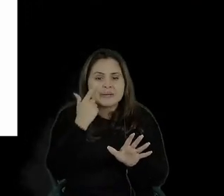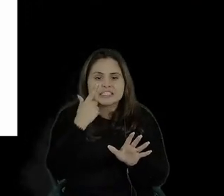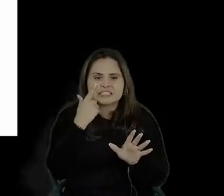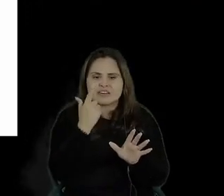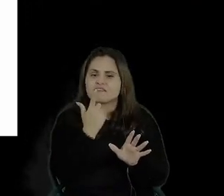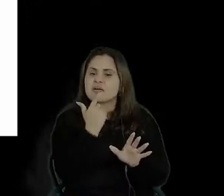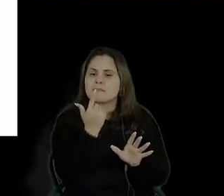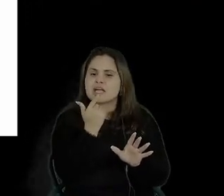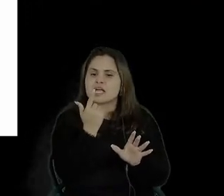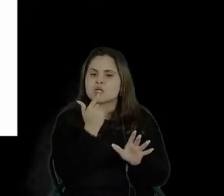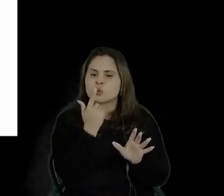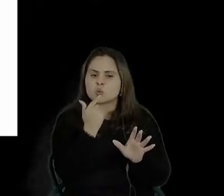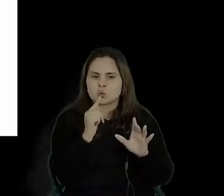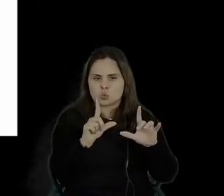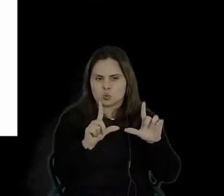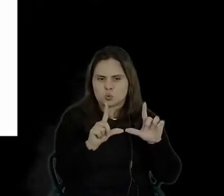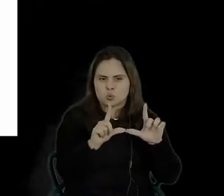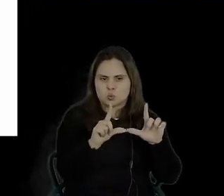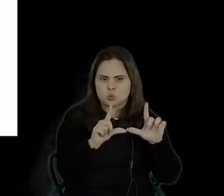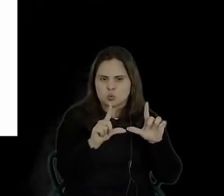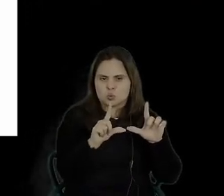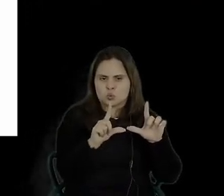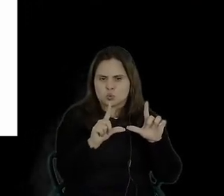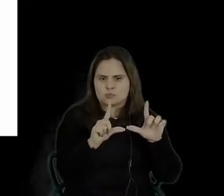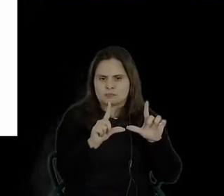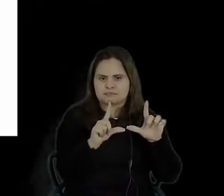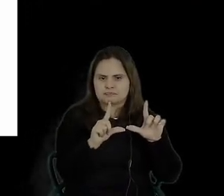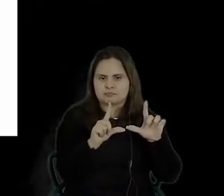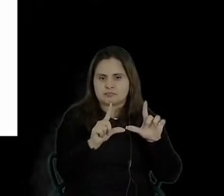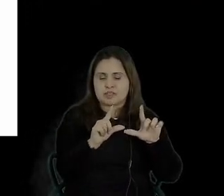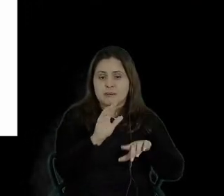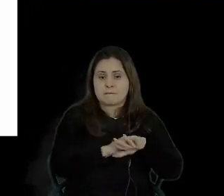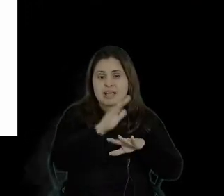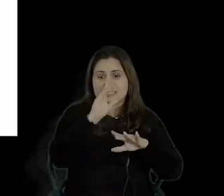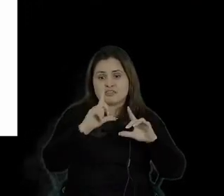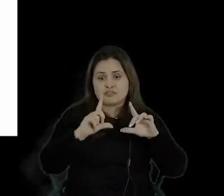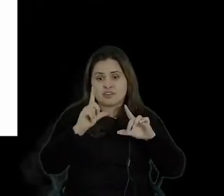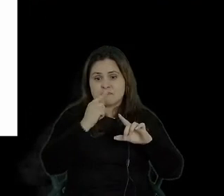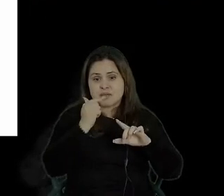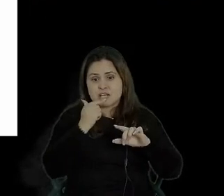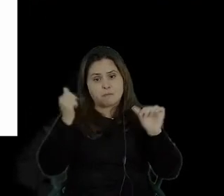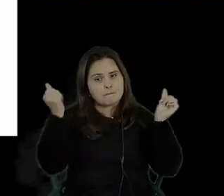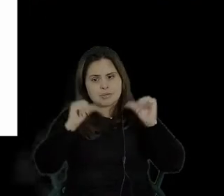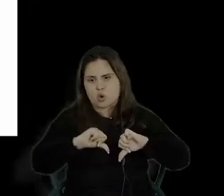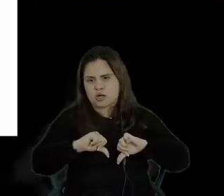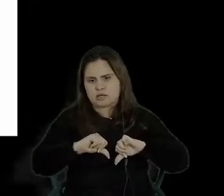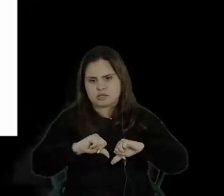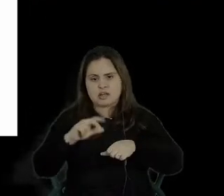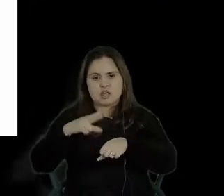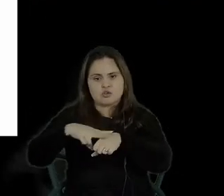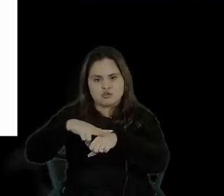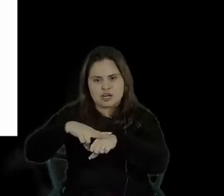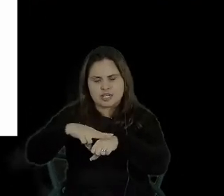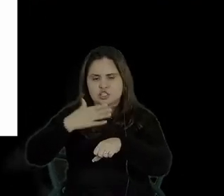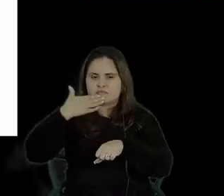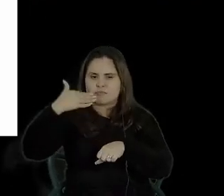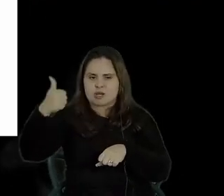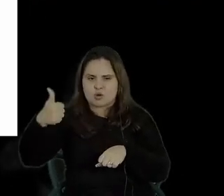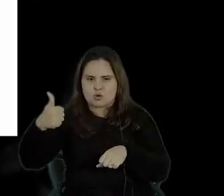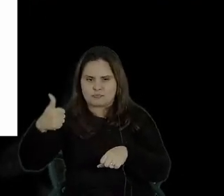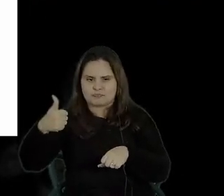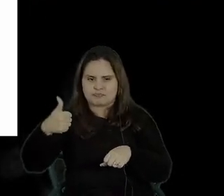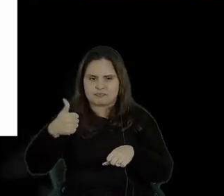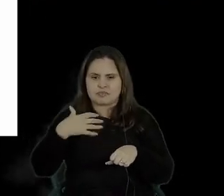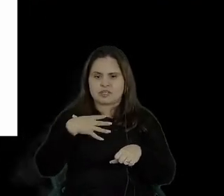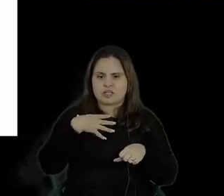esquerdo, superior, é uma criança que foi operada. Quanto mais vermelho, pior. Quanto mais verde, melhor. A criança em vermelho é a que